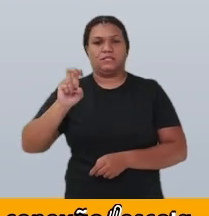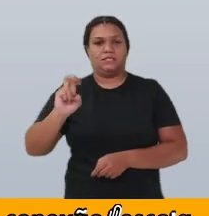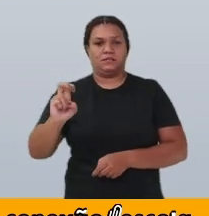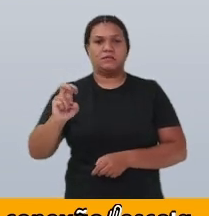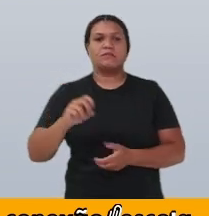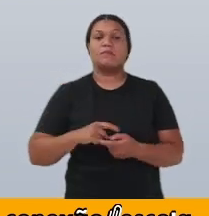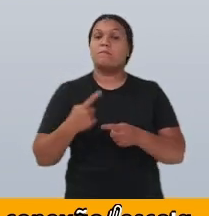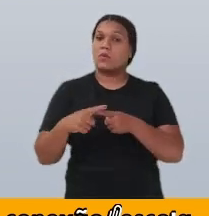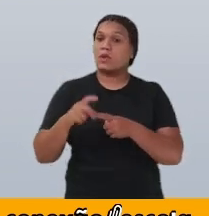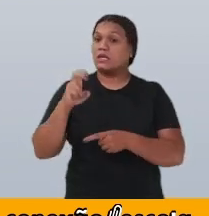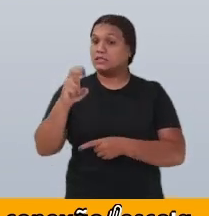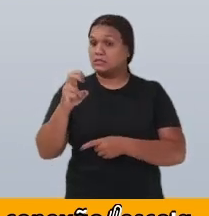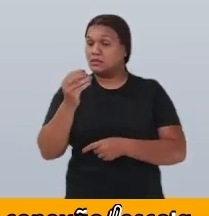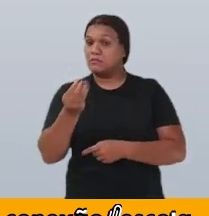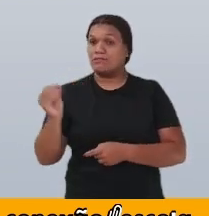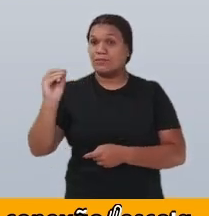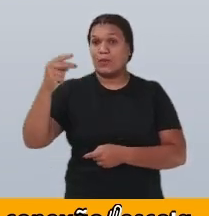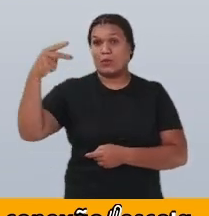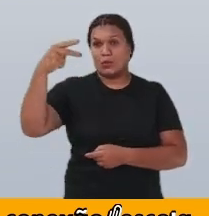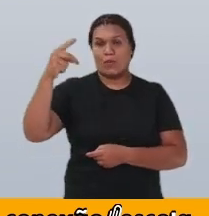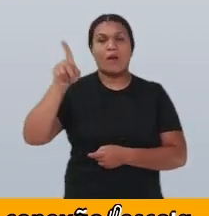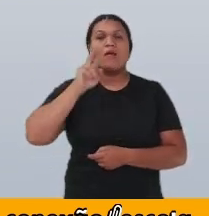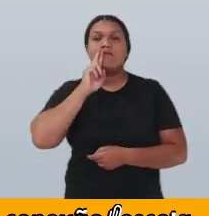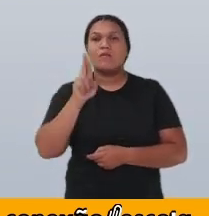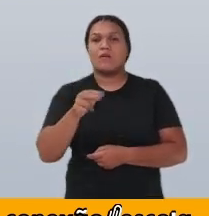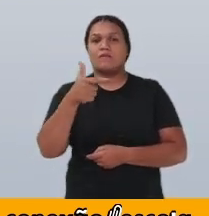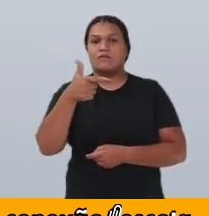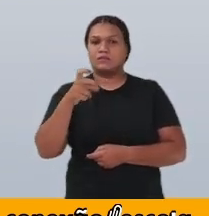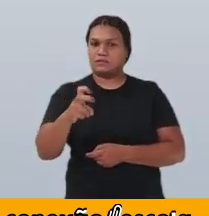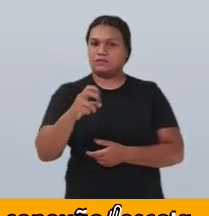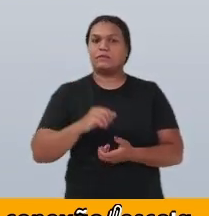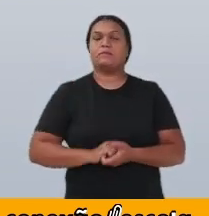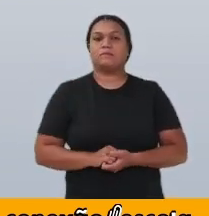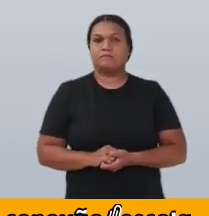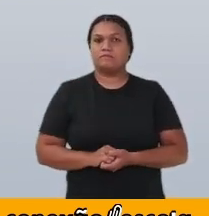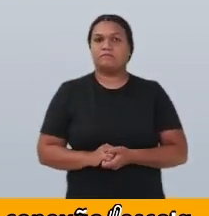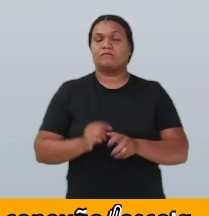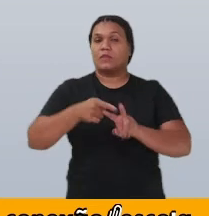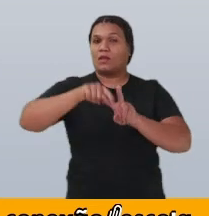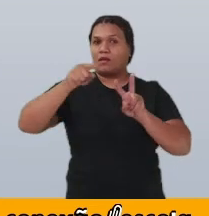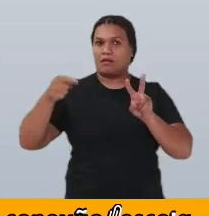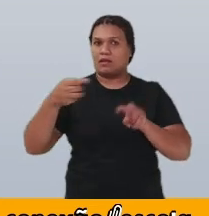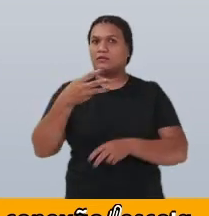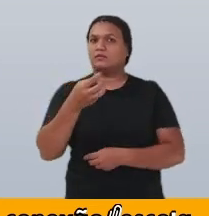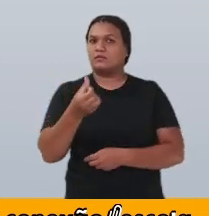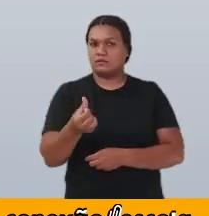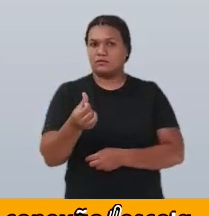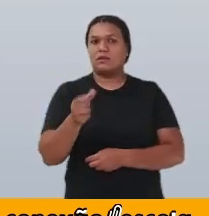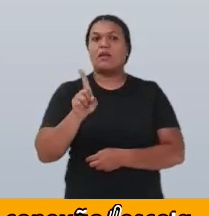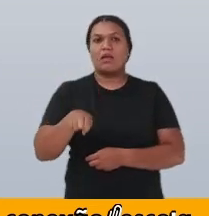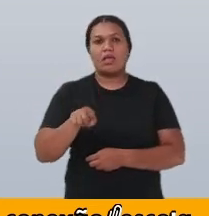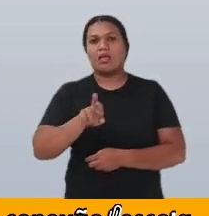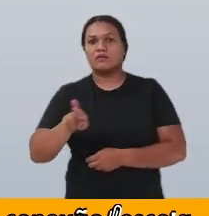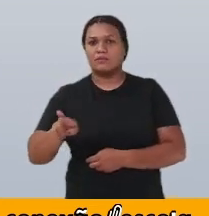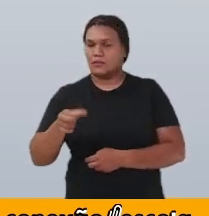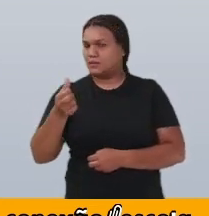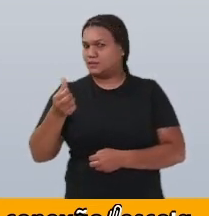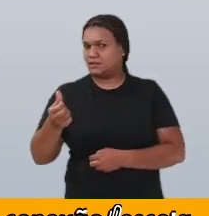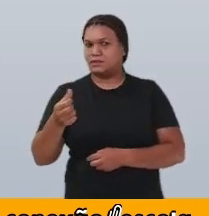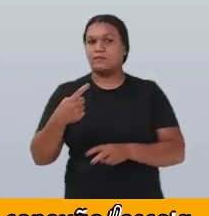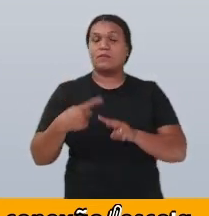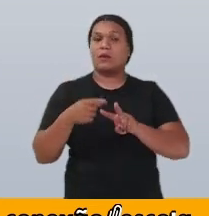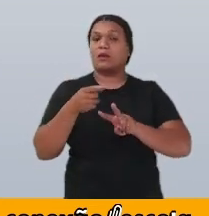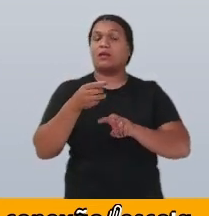5, pois 5 elevado ao quadrado é 25. Raiz de 36 é 6,